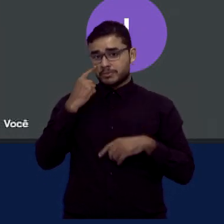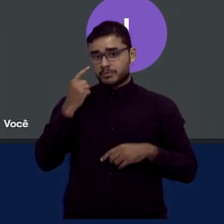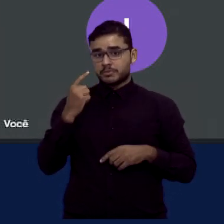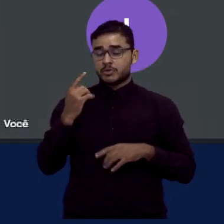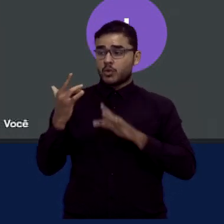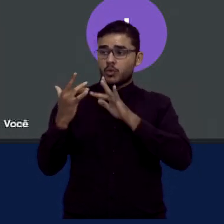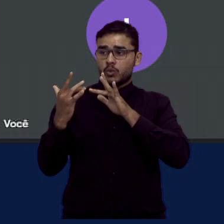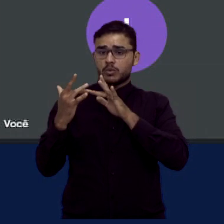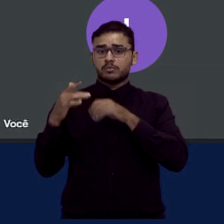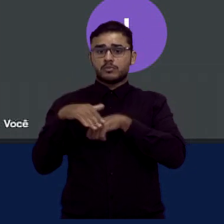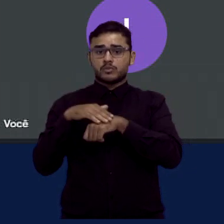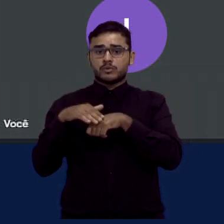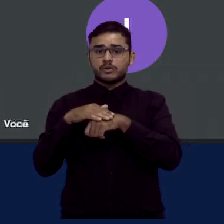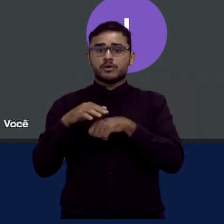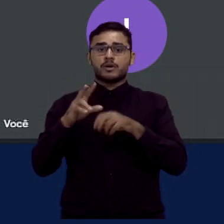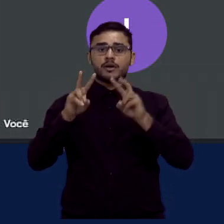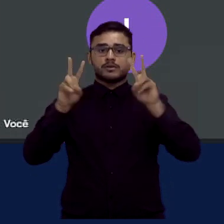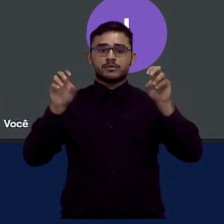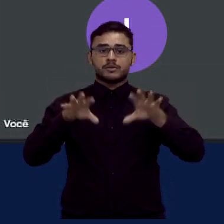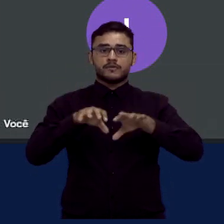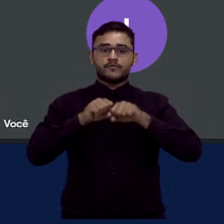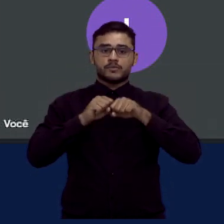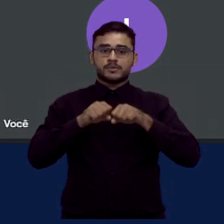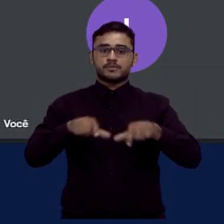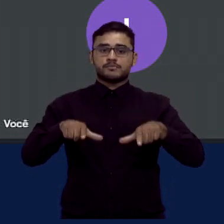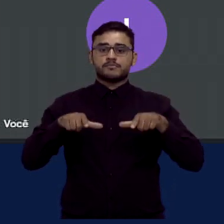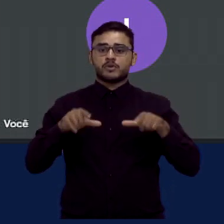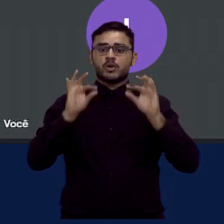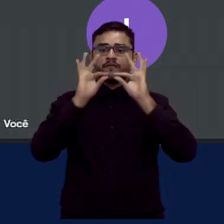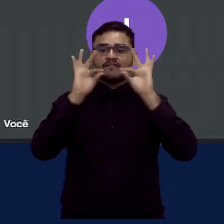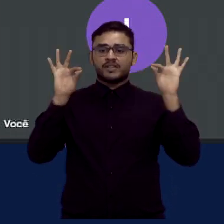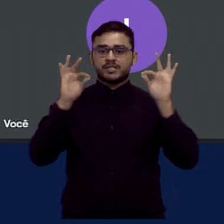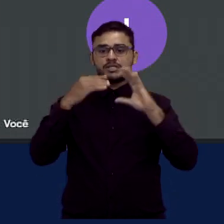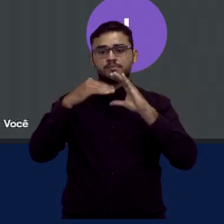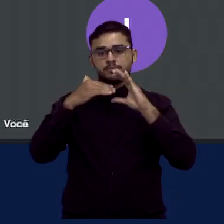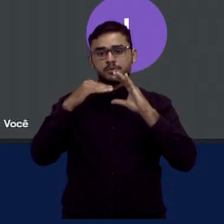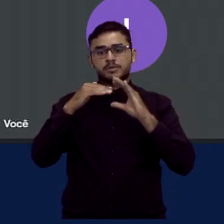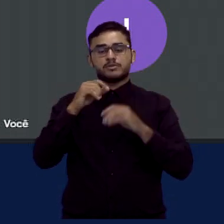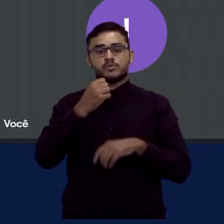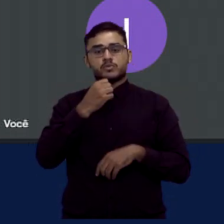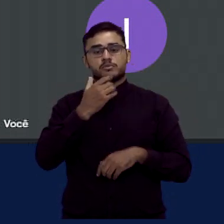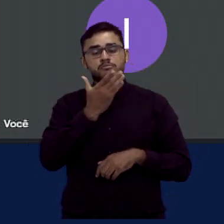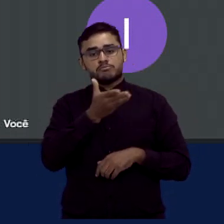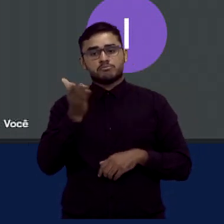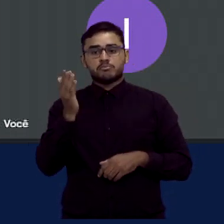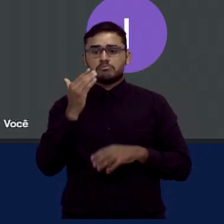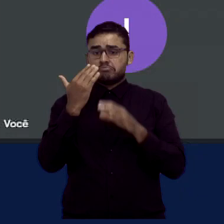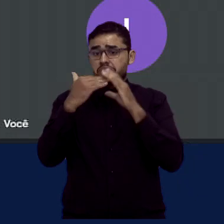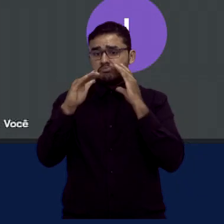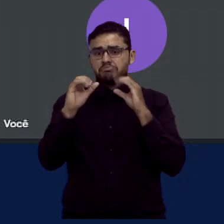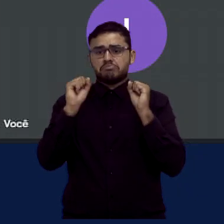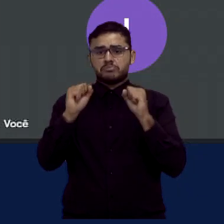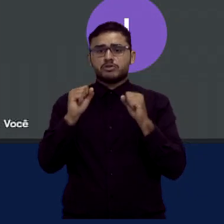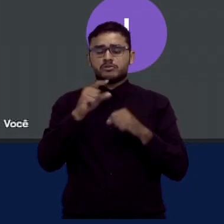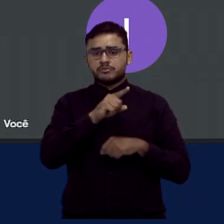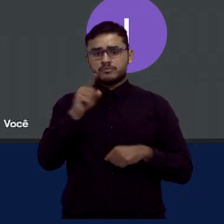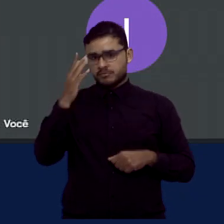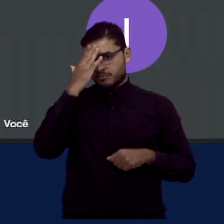que certificado é aquela história lá, né? Pode colocar o nome completo, e-mail, e até por esse e-mail a gente, quem sabe, coloca